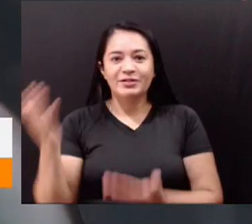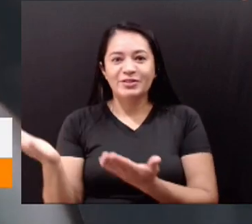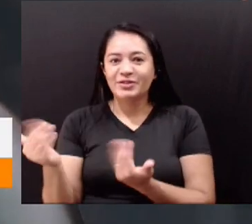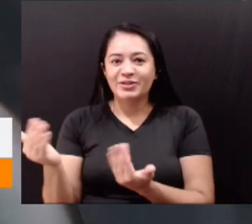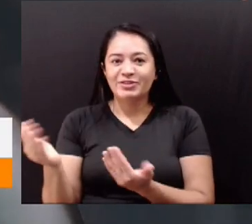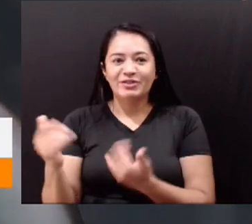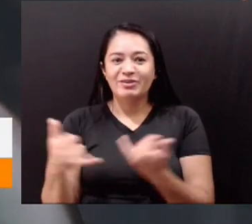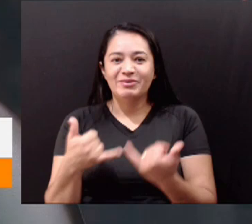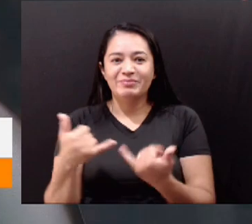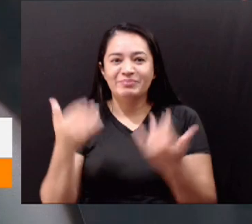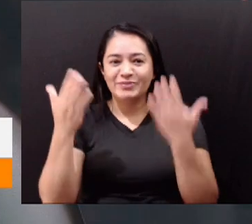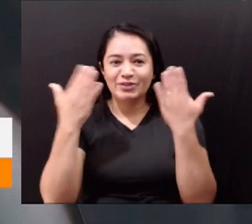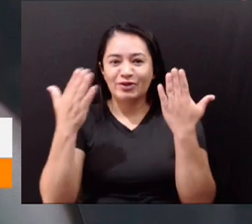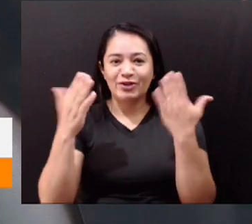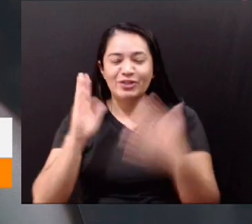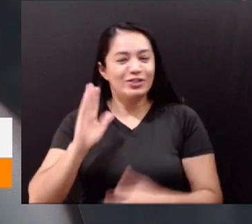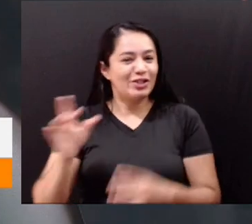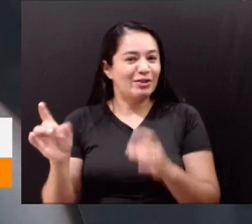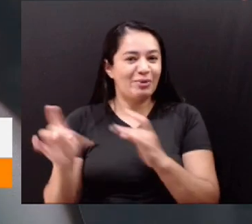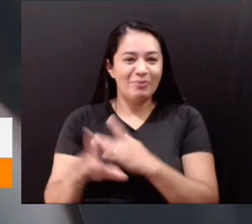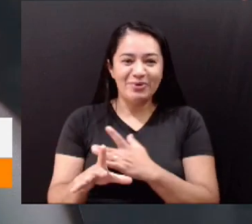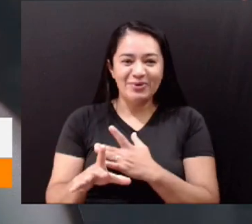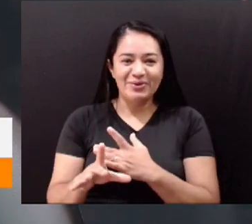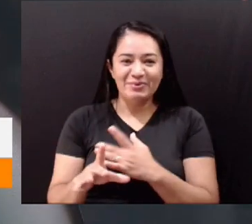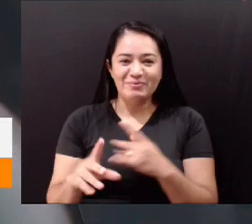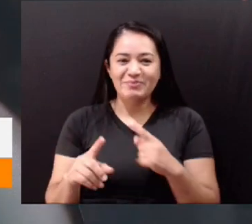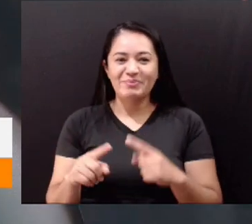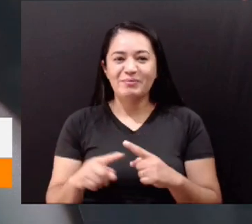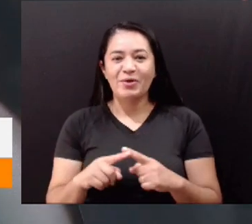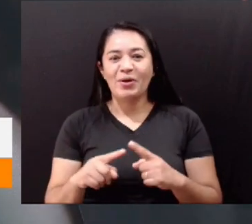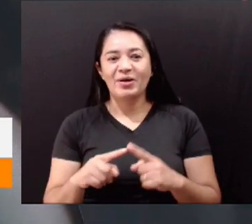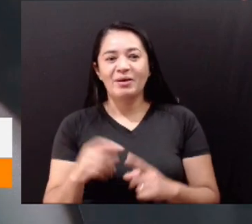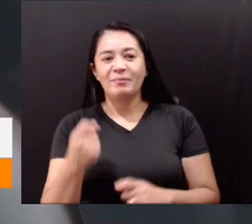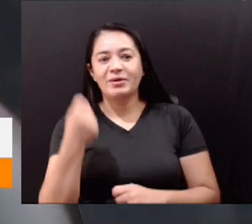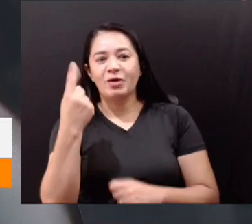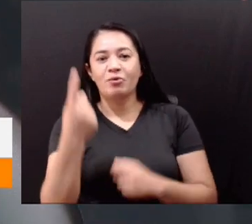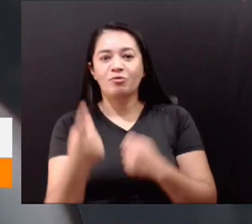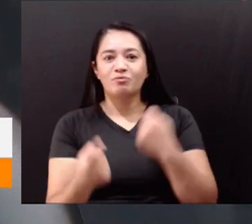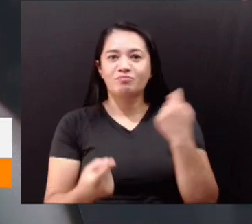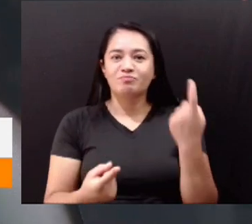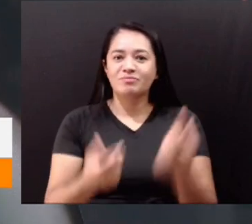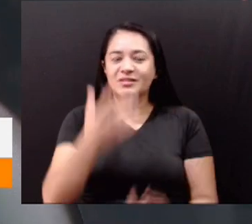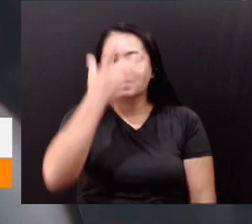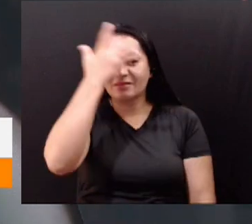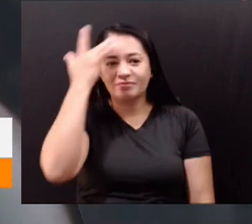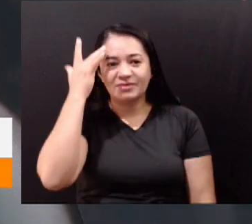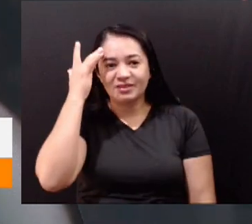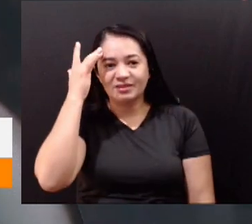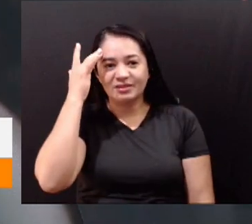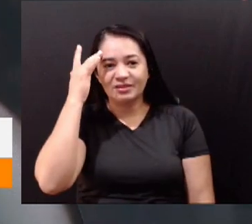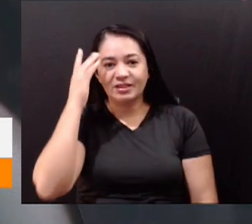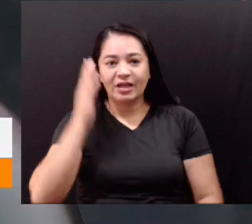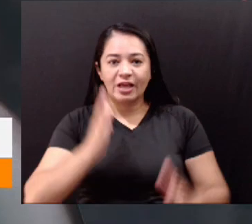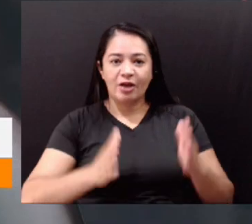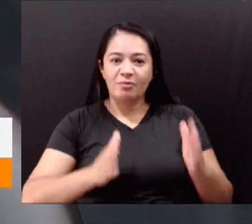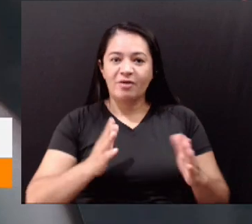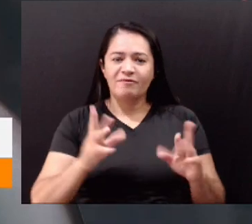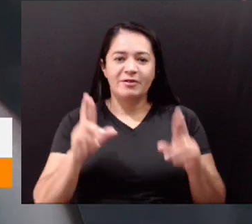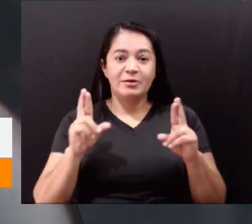muito pronto, porque para algumas pessoas, muitas pessoas, inclusive é uma fase muito desejada, né?